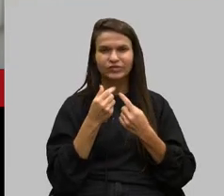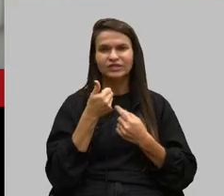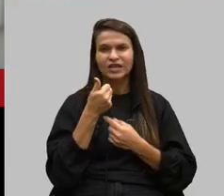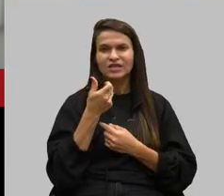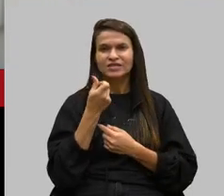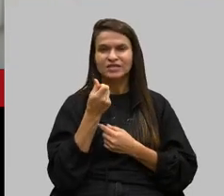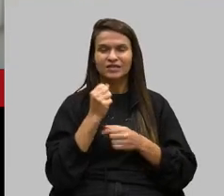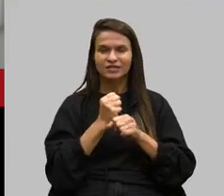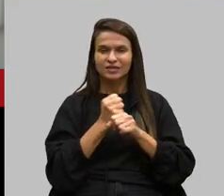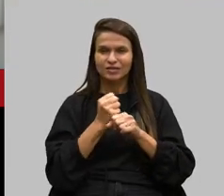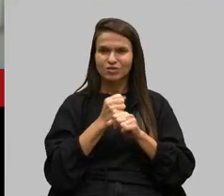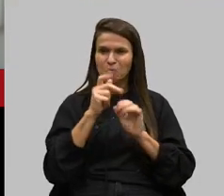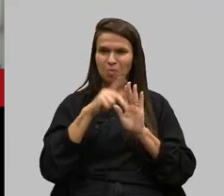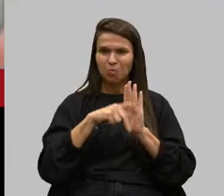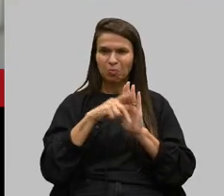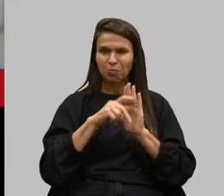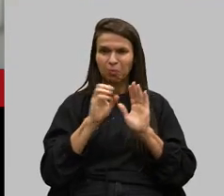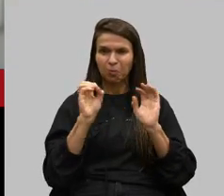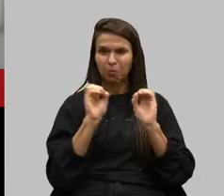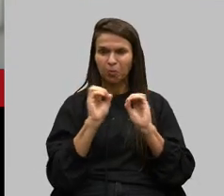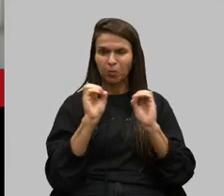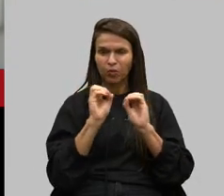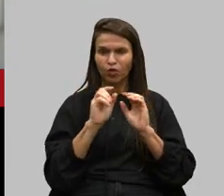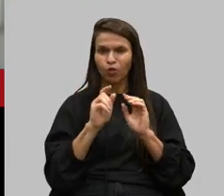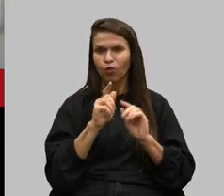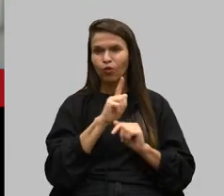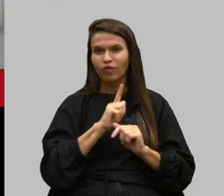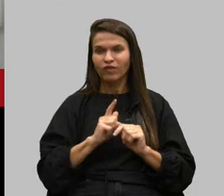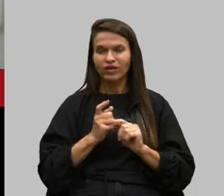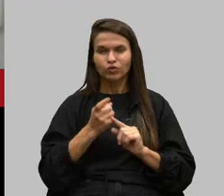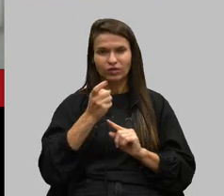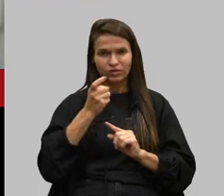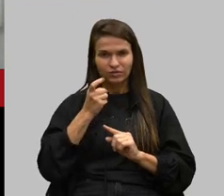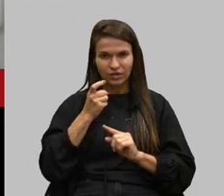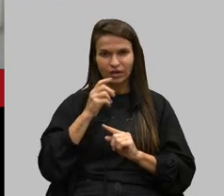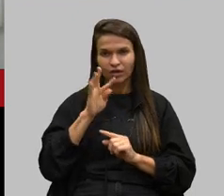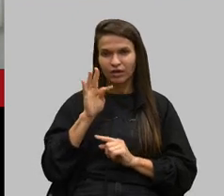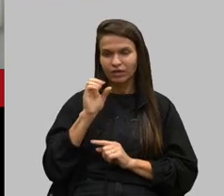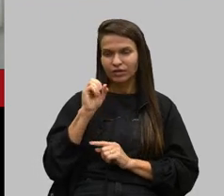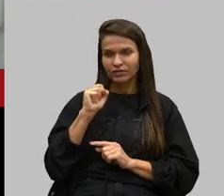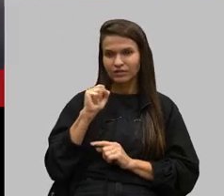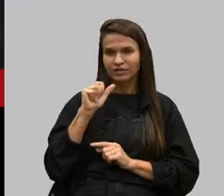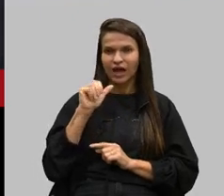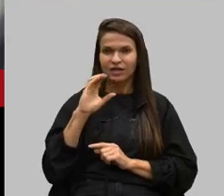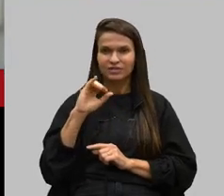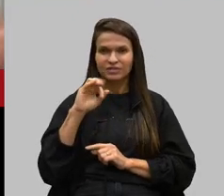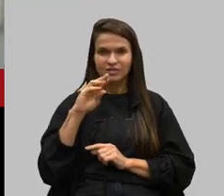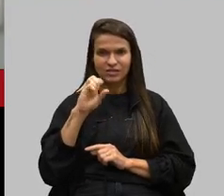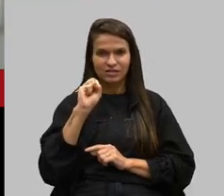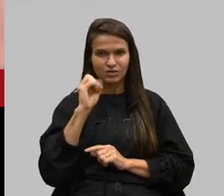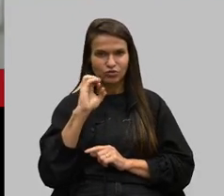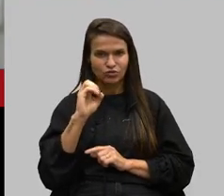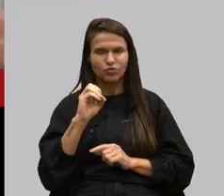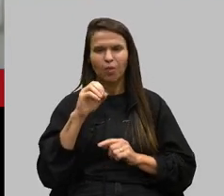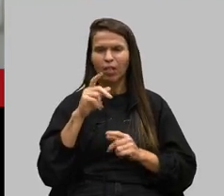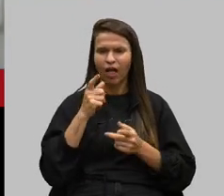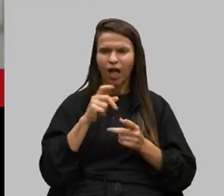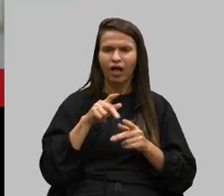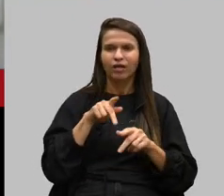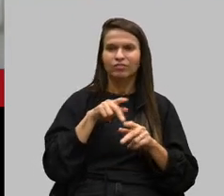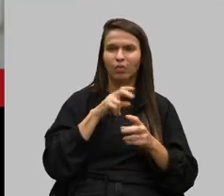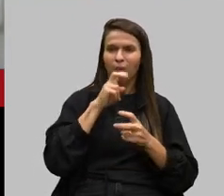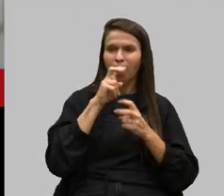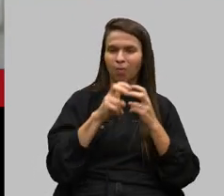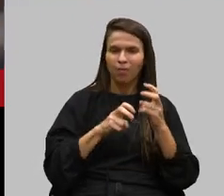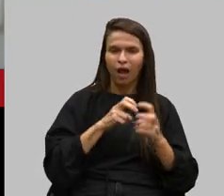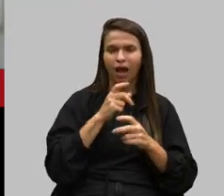e nenhum projeto foi feito no governo anterior o Tarcísio fez o projeto e tá licitado E tá no pque tá não sei que e a obra